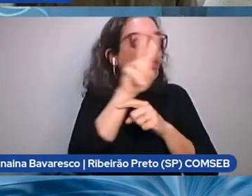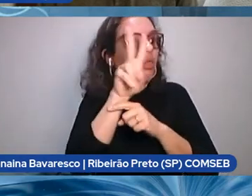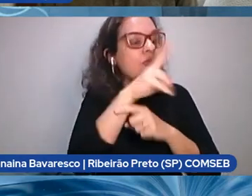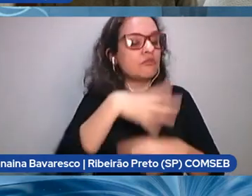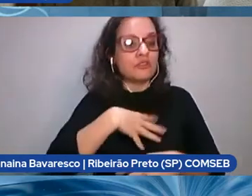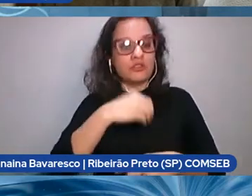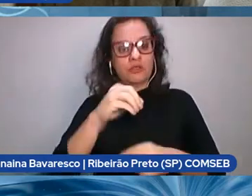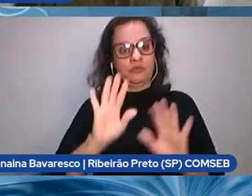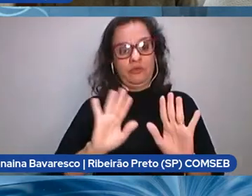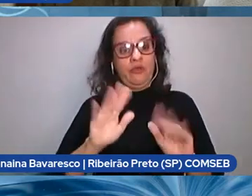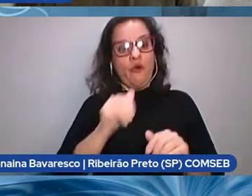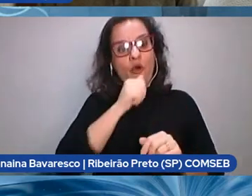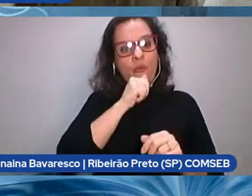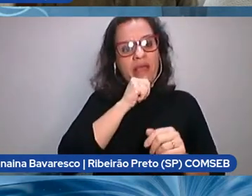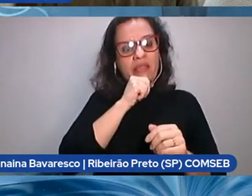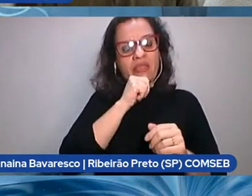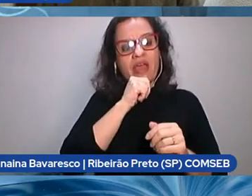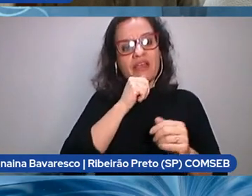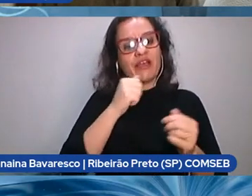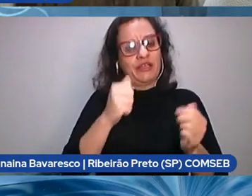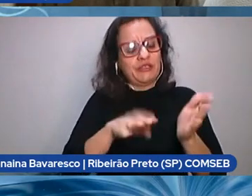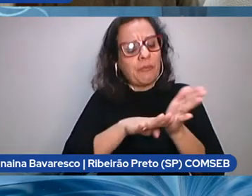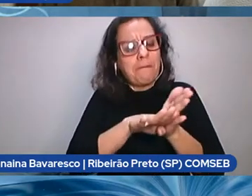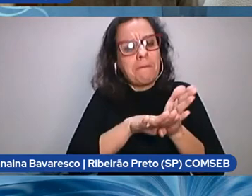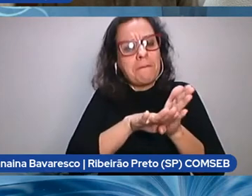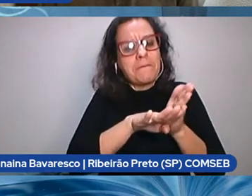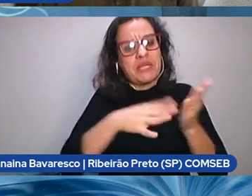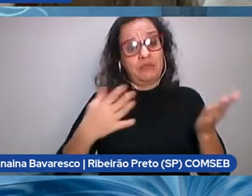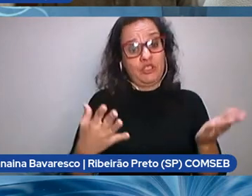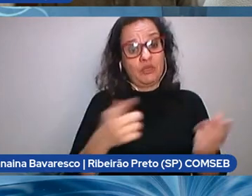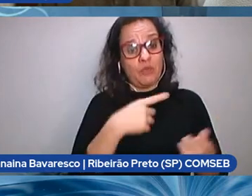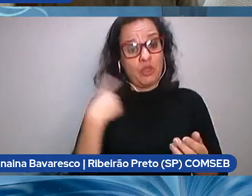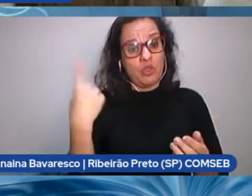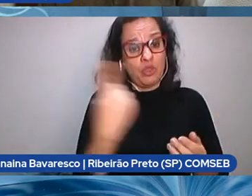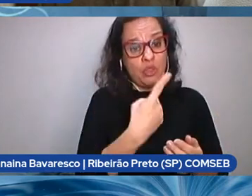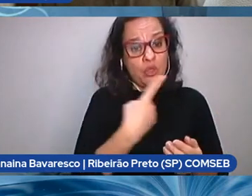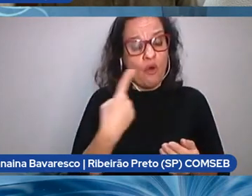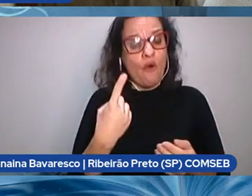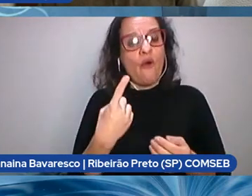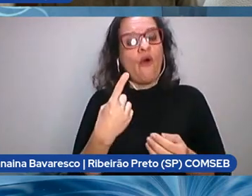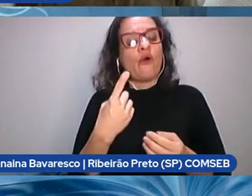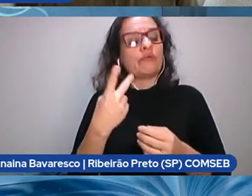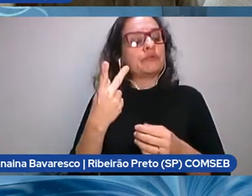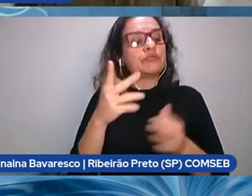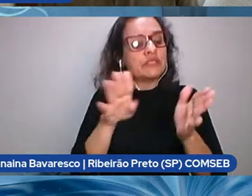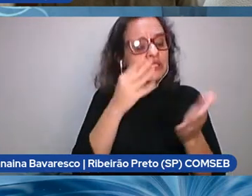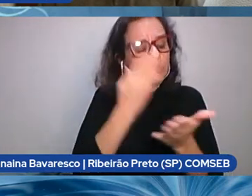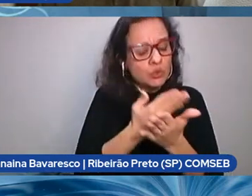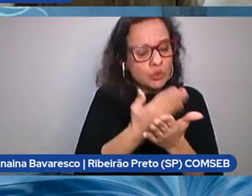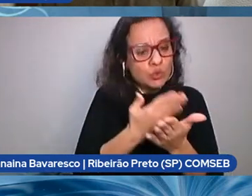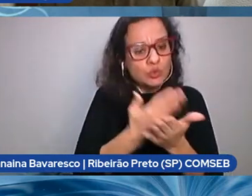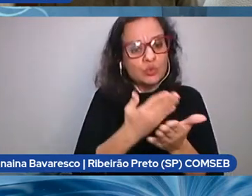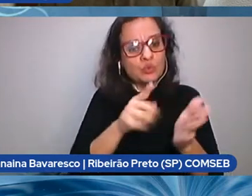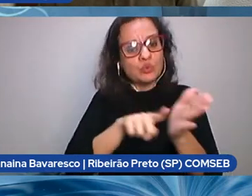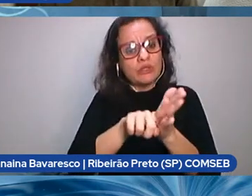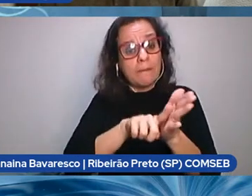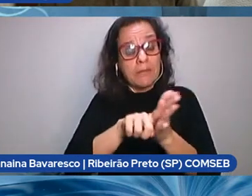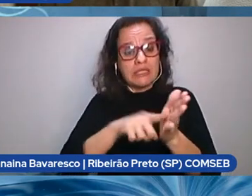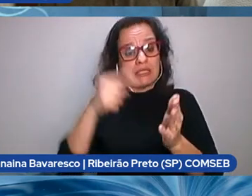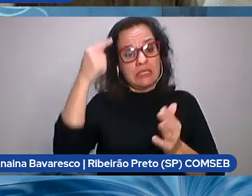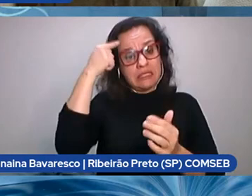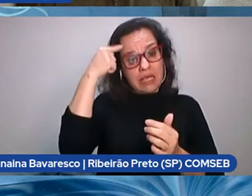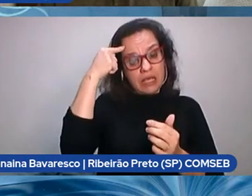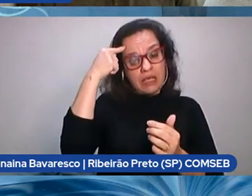ideia ainda primitiva. Nós, que buscamos compreender a realidade espiritual, pensamos, não